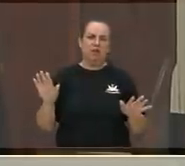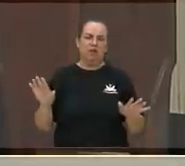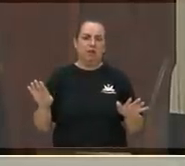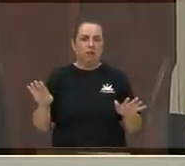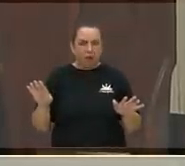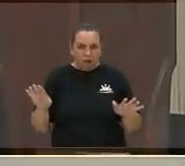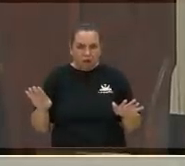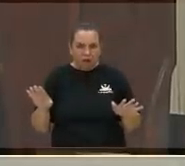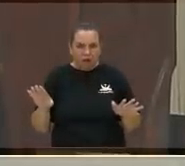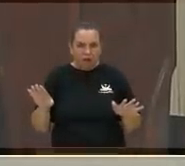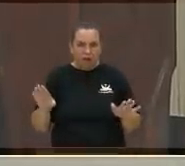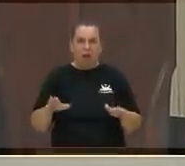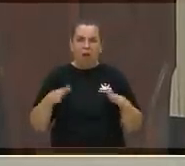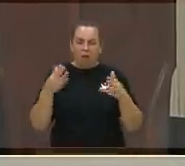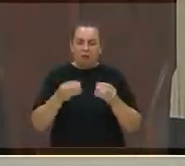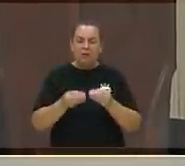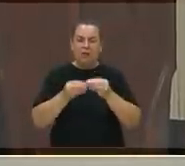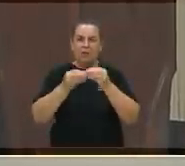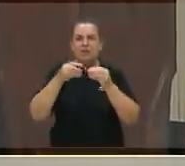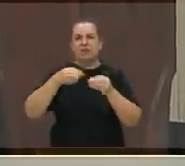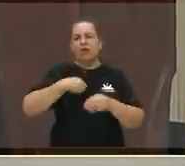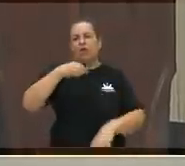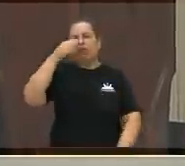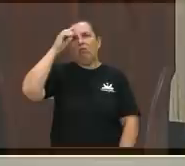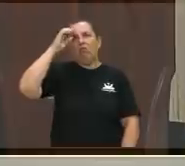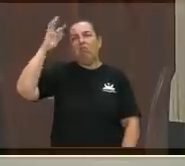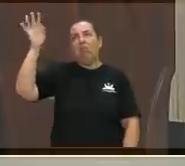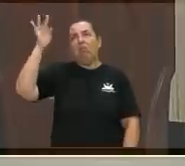bom e quando na missa fiquei distraído